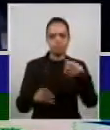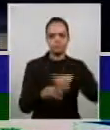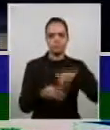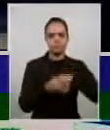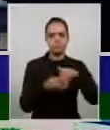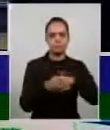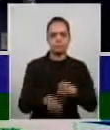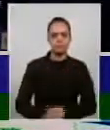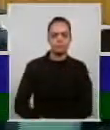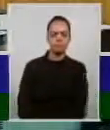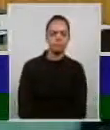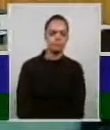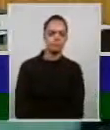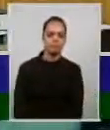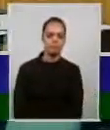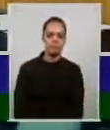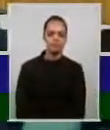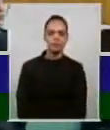justificativa do seu voto.